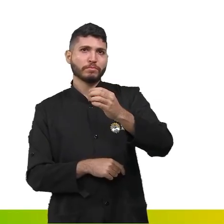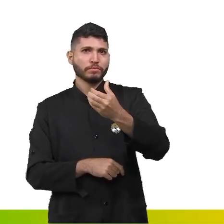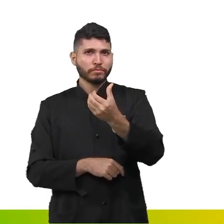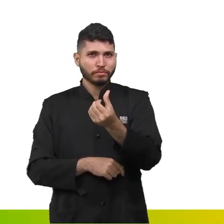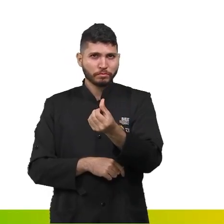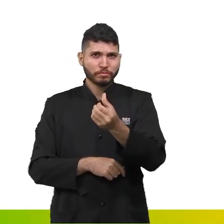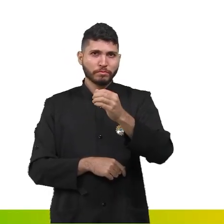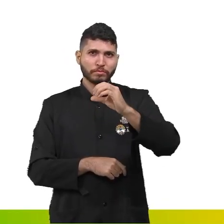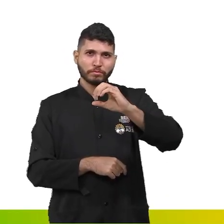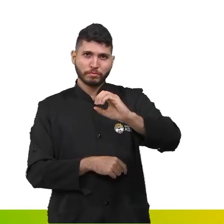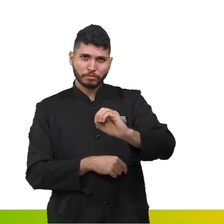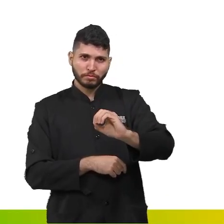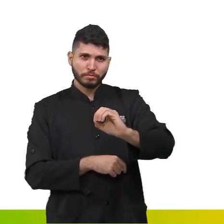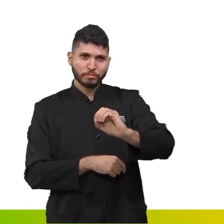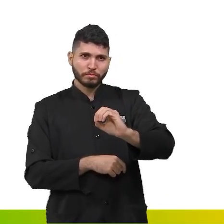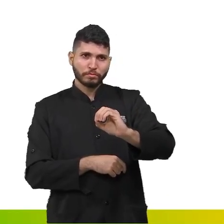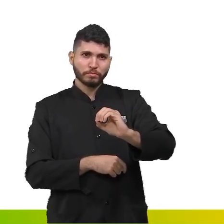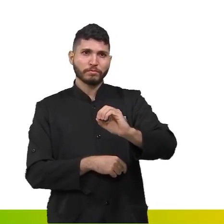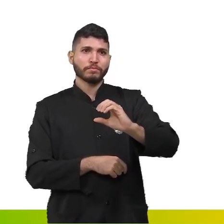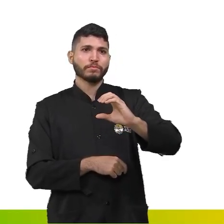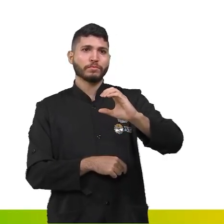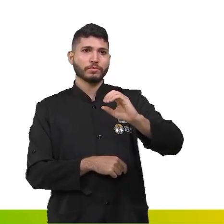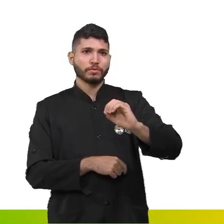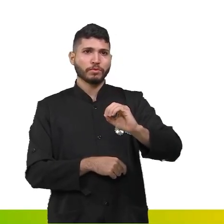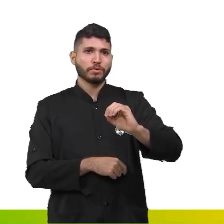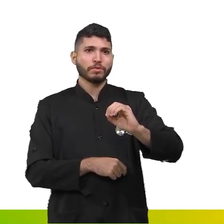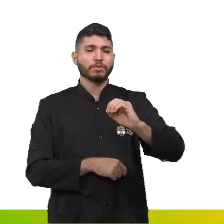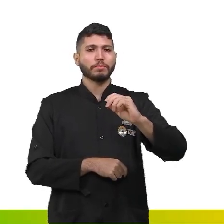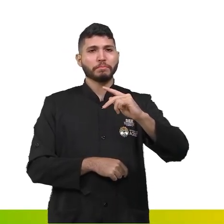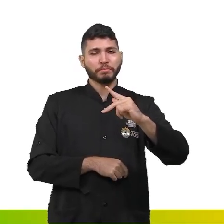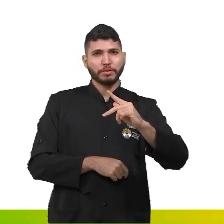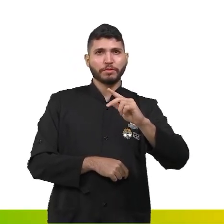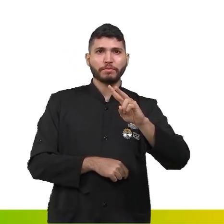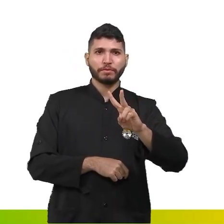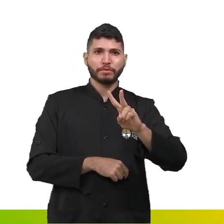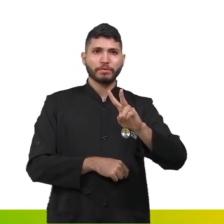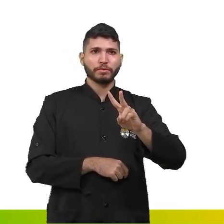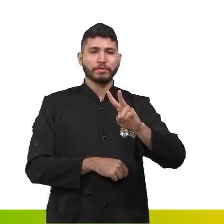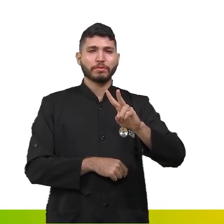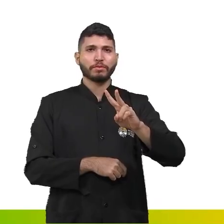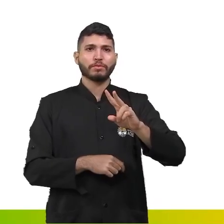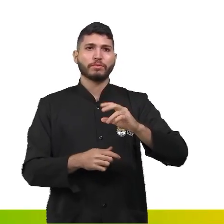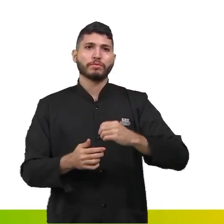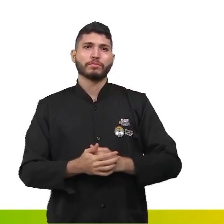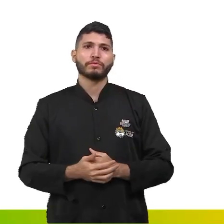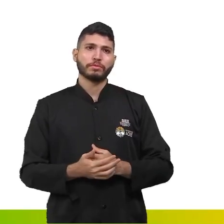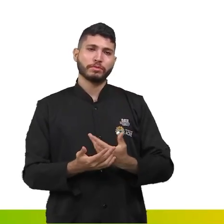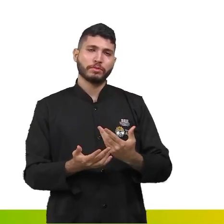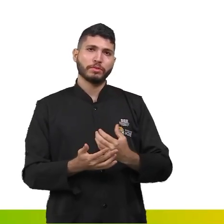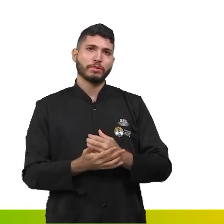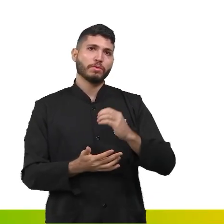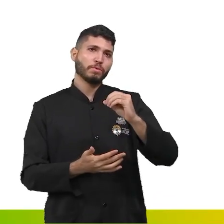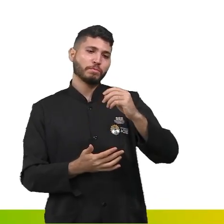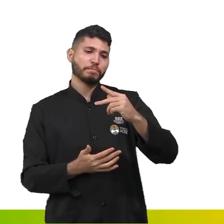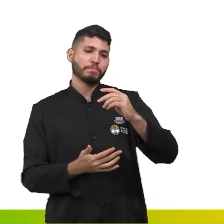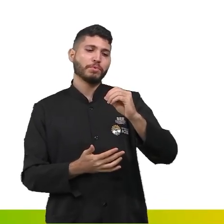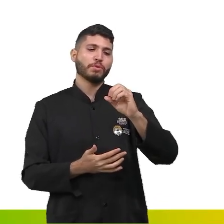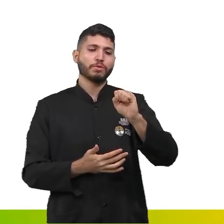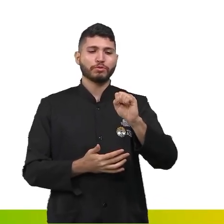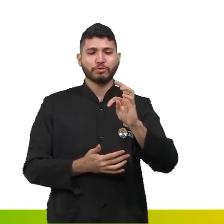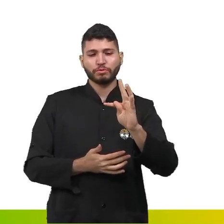60, que são OPV, opostos pelo vértice. Nós teremos medida do lado igual a 5,